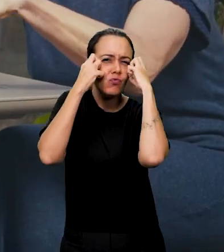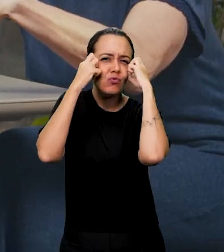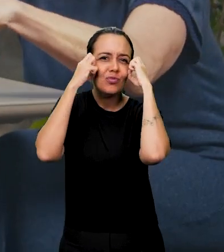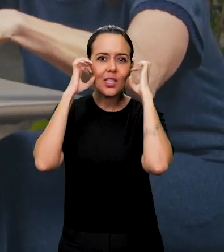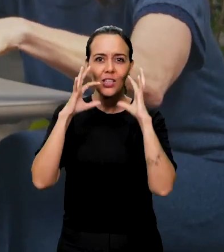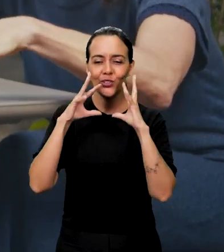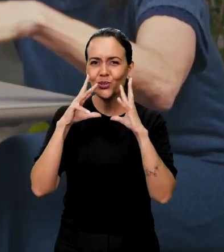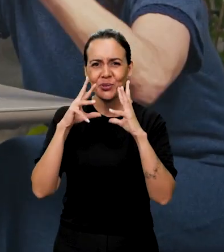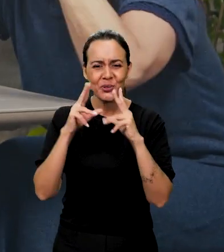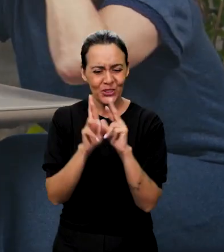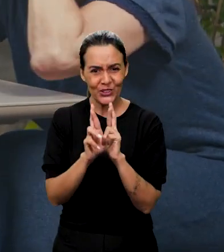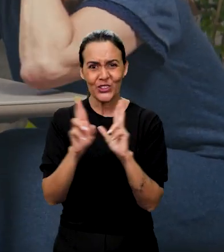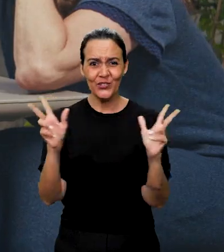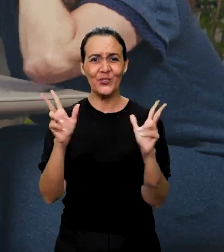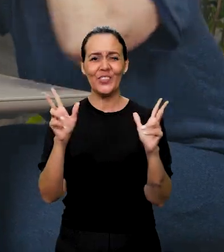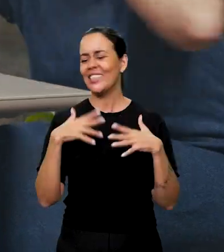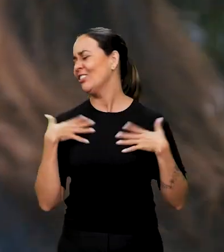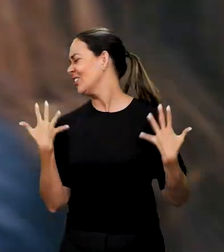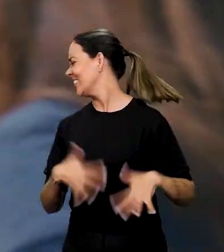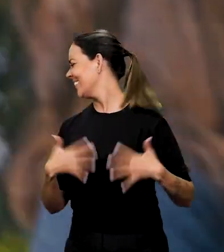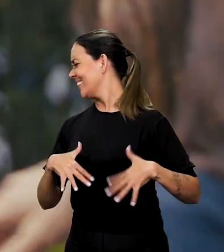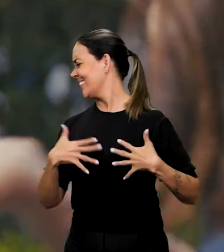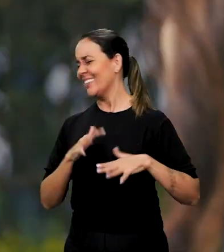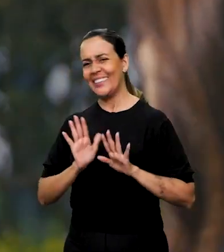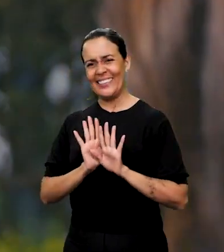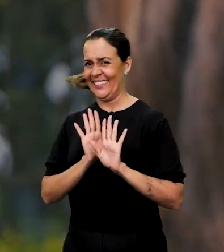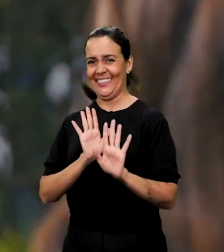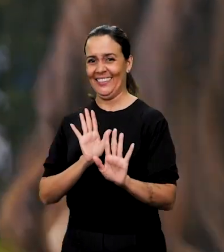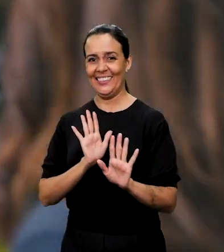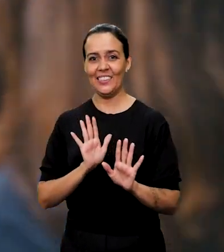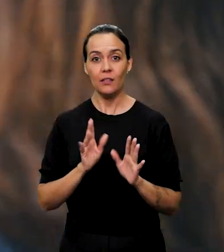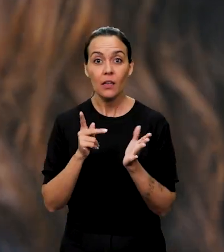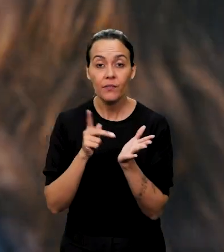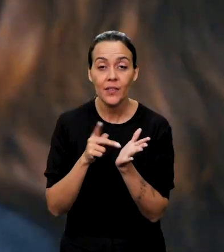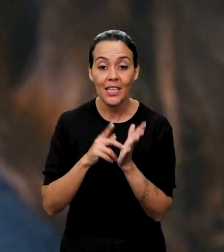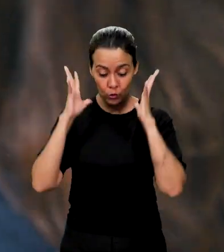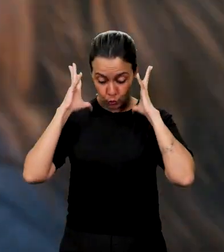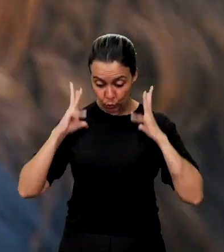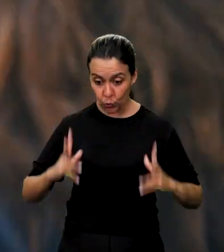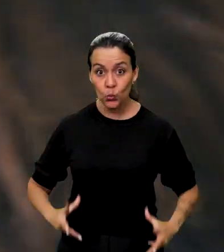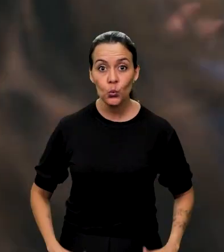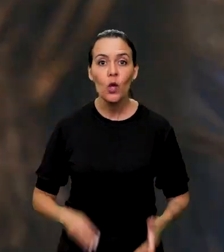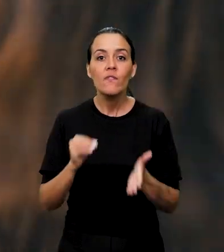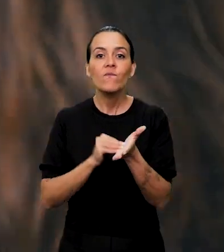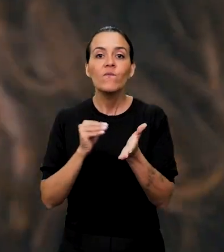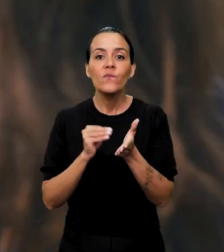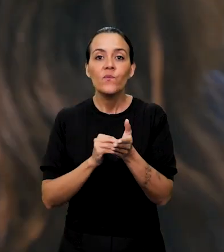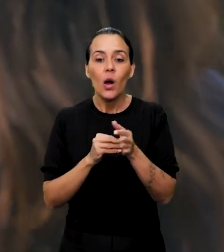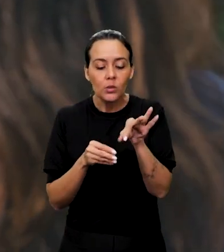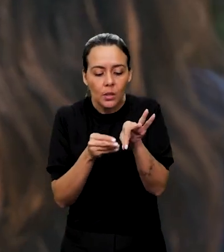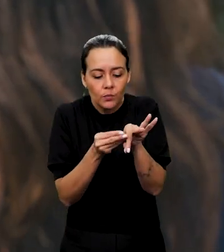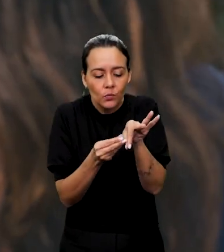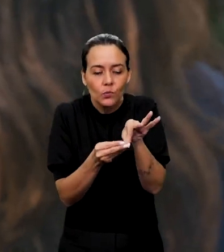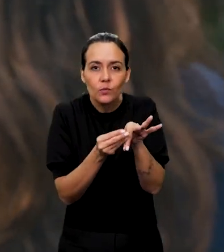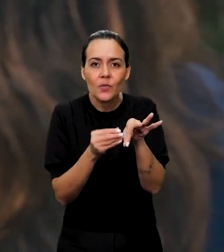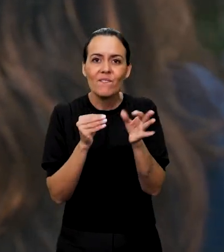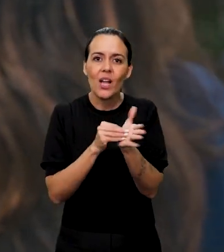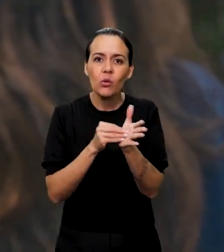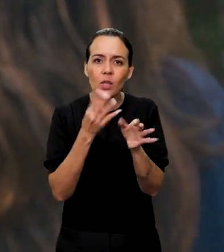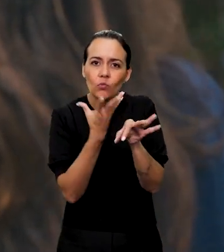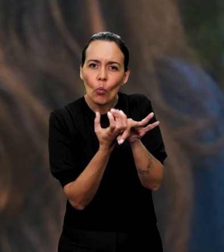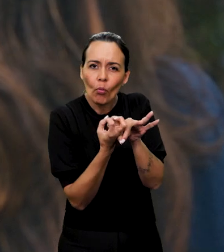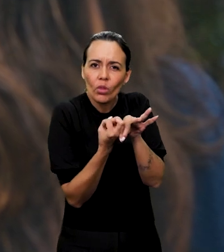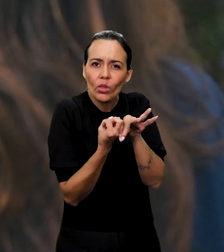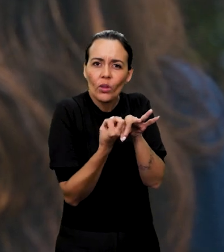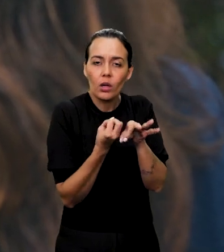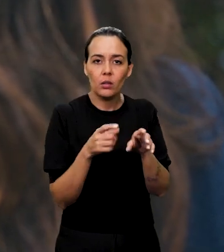tudo craquelado. Ai, meu Deus do céu! Não, e é tudo. E a nossa pele, Ressecamento. e em relação à saúde íntima também. Tanto que muitas mulheres